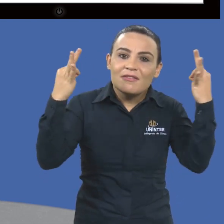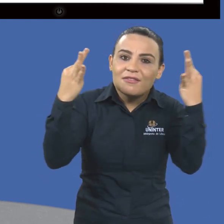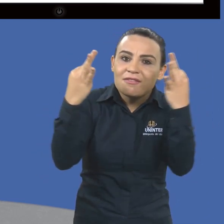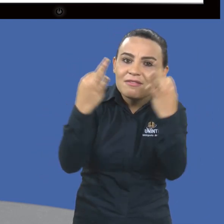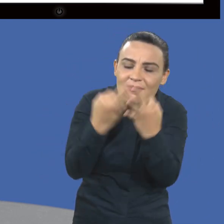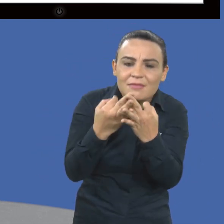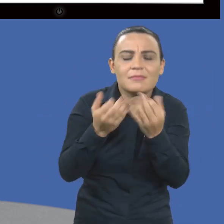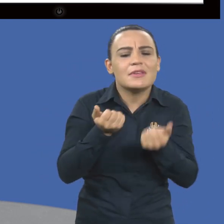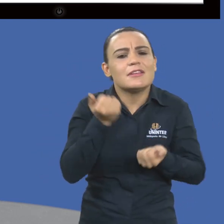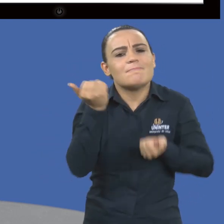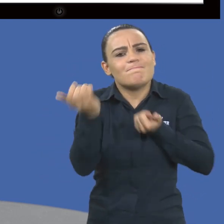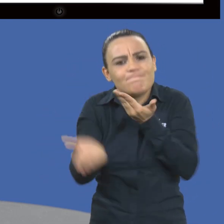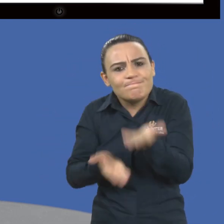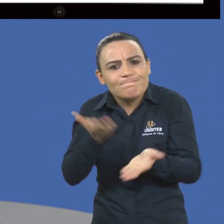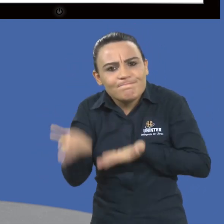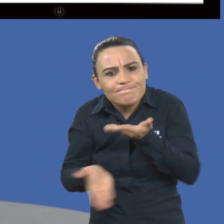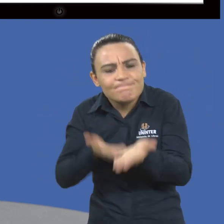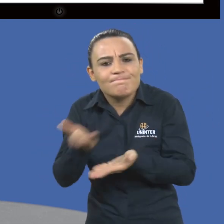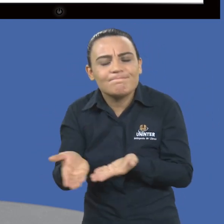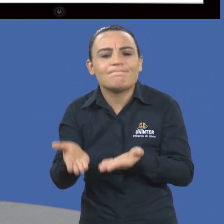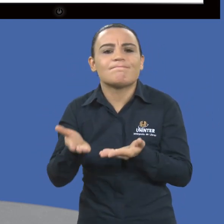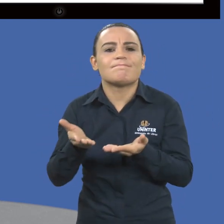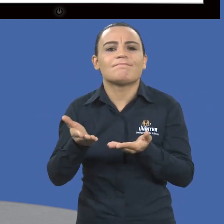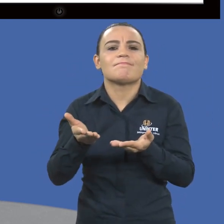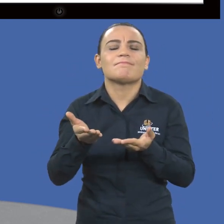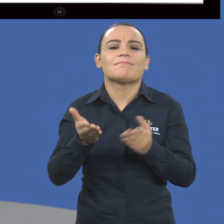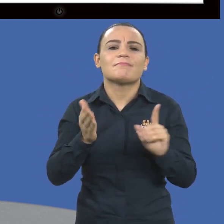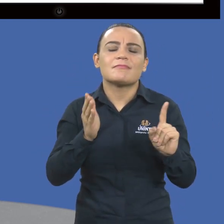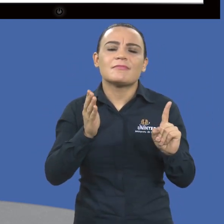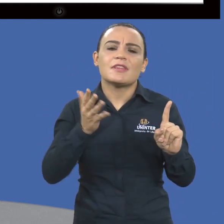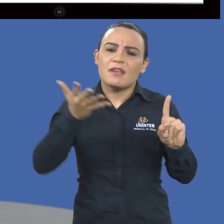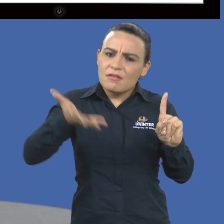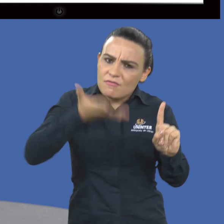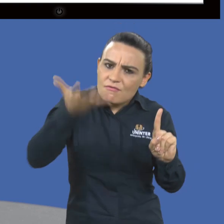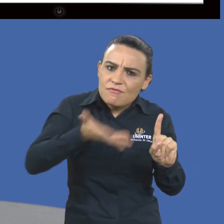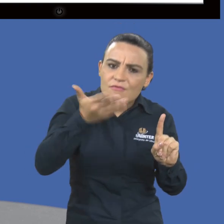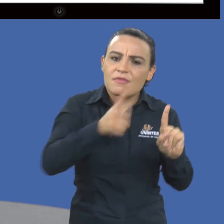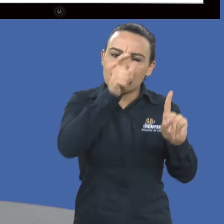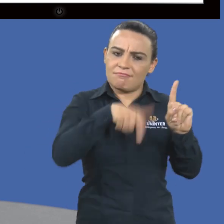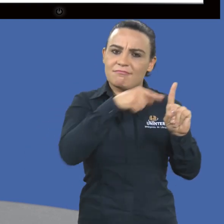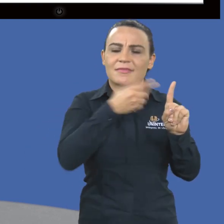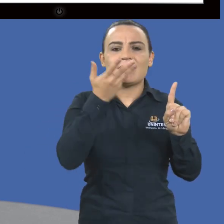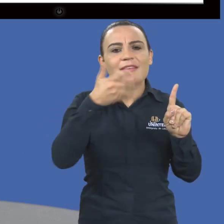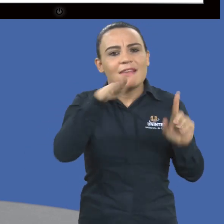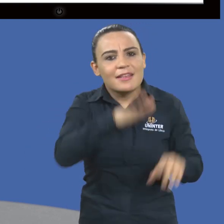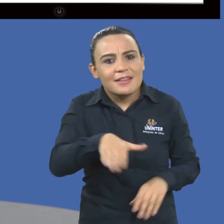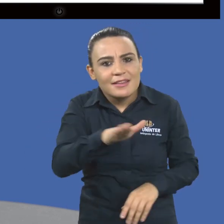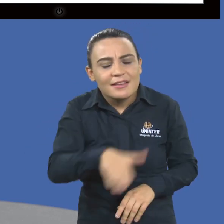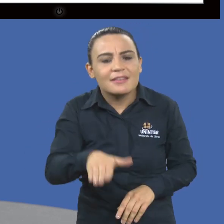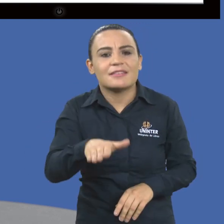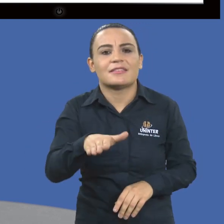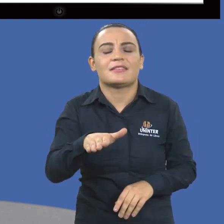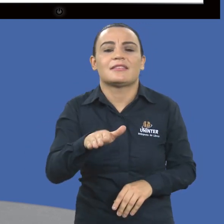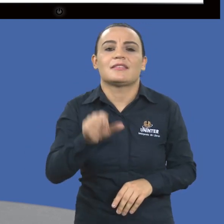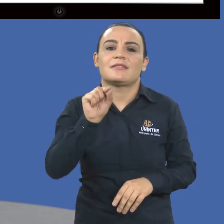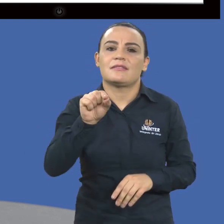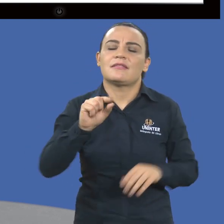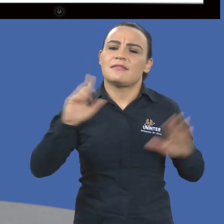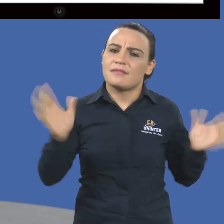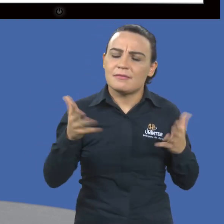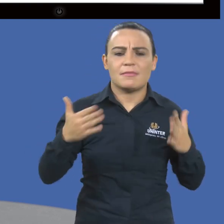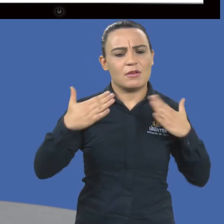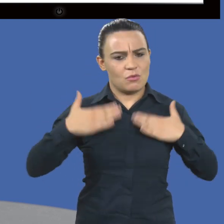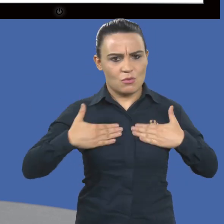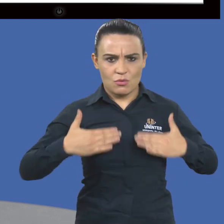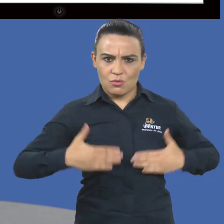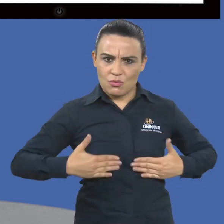famílias fazendo tudo o que podem para o desempenho dessas crianças do ponto